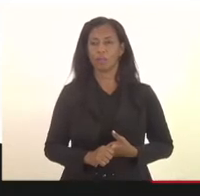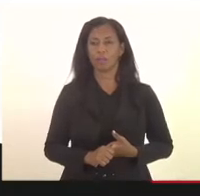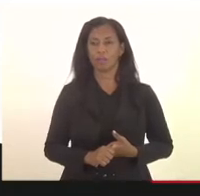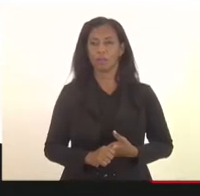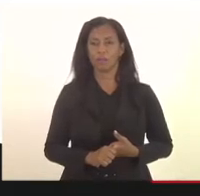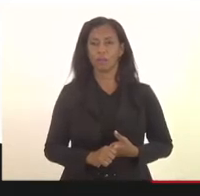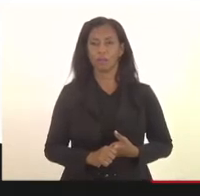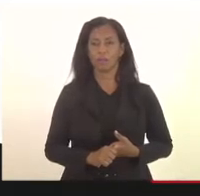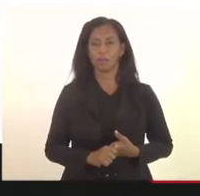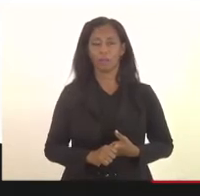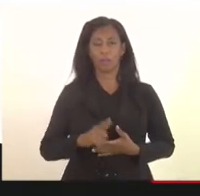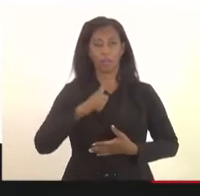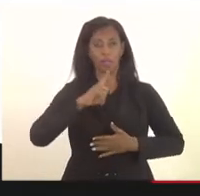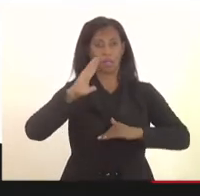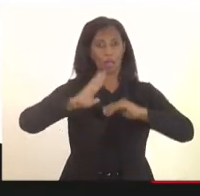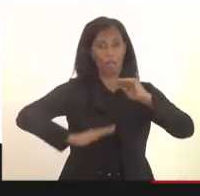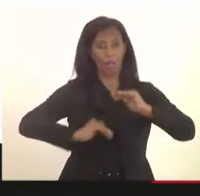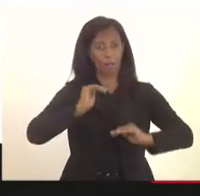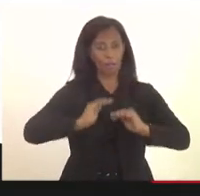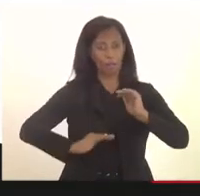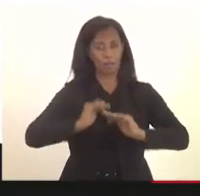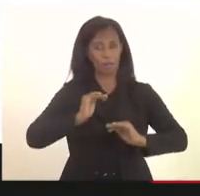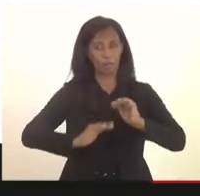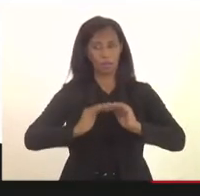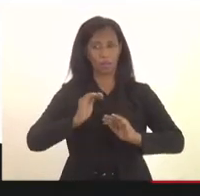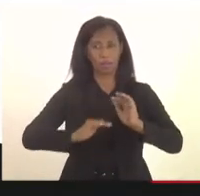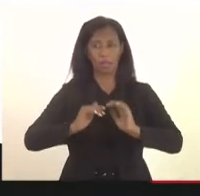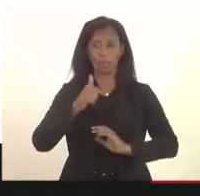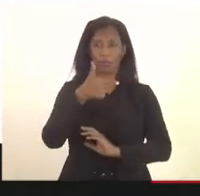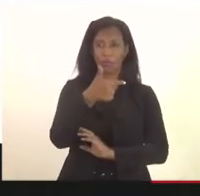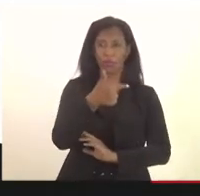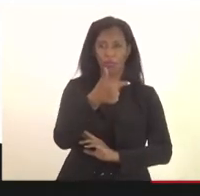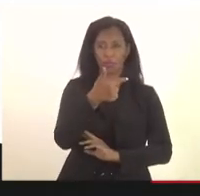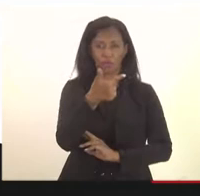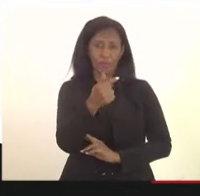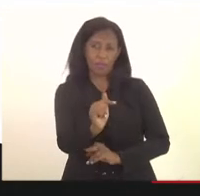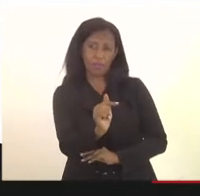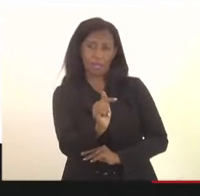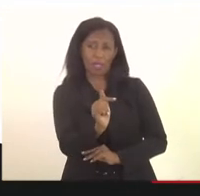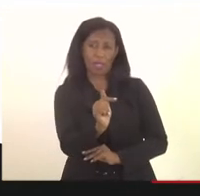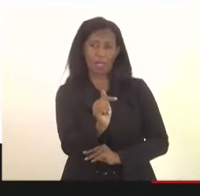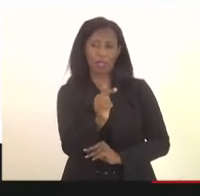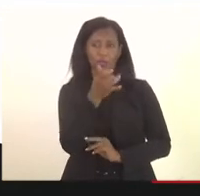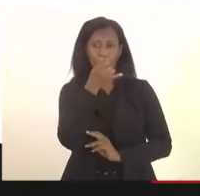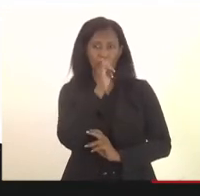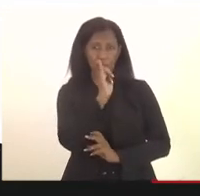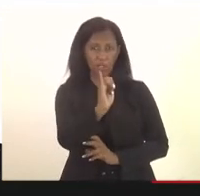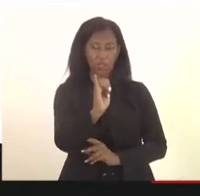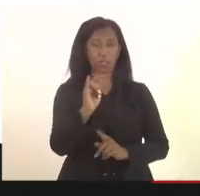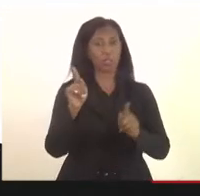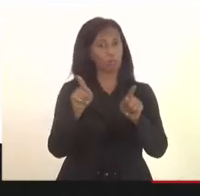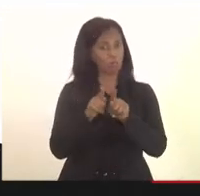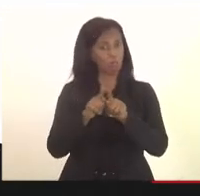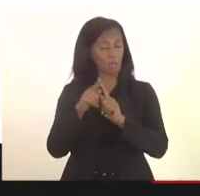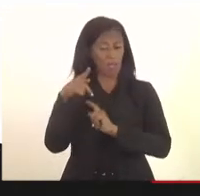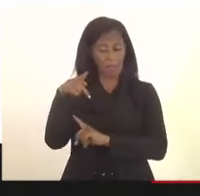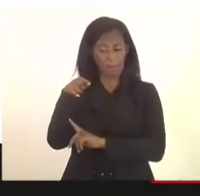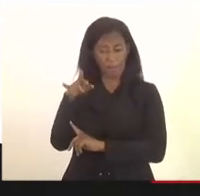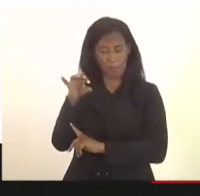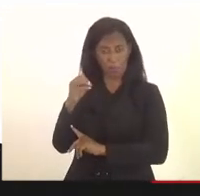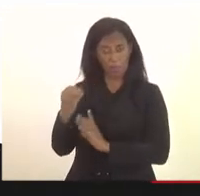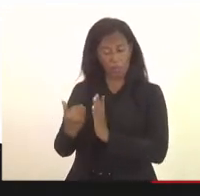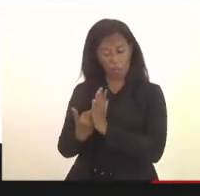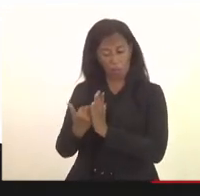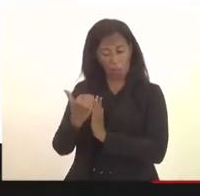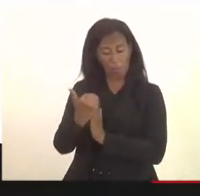Aqui a gente está falando de capacidade de produção estimada para 2025 e 2027, então a Petronas está começando a, vamos dizer assim, a